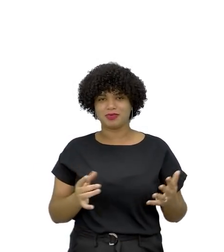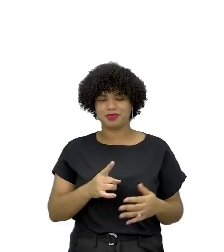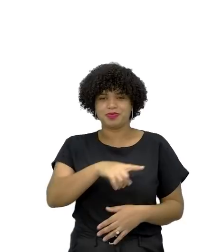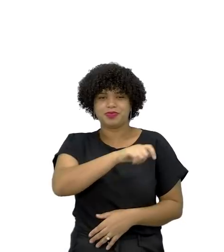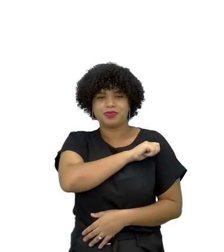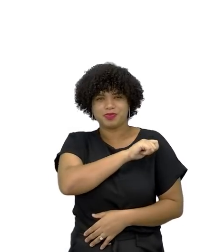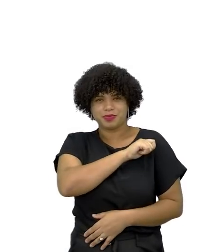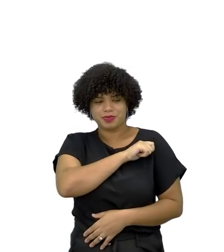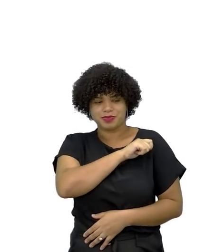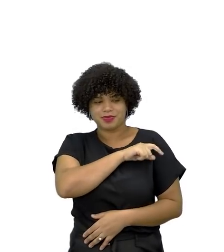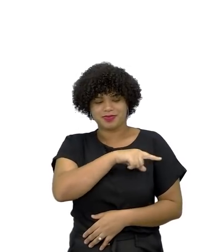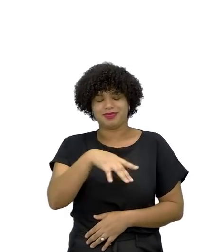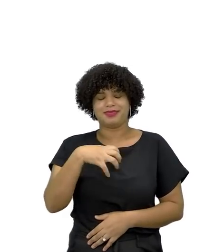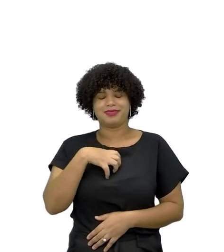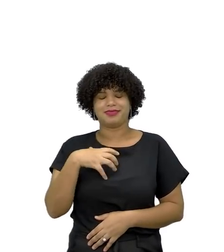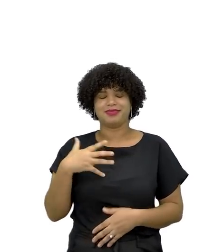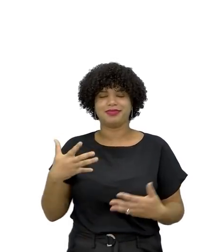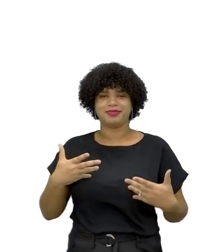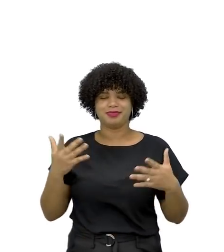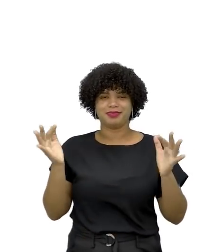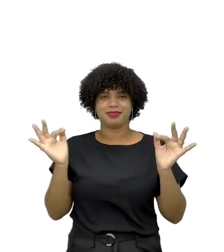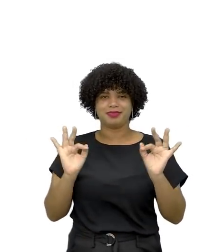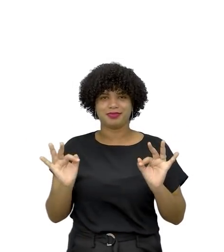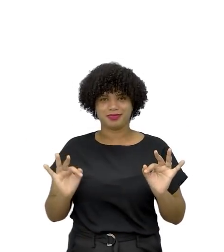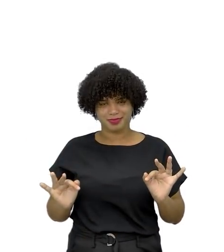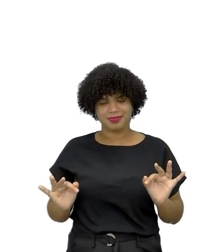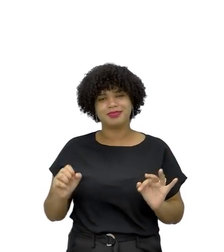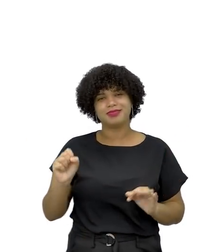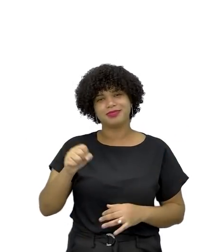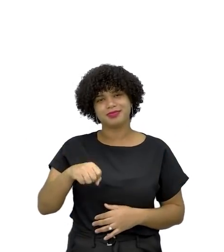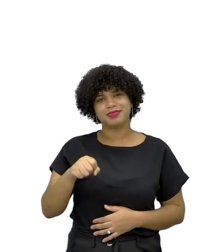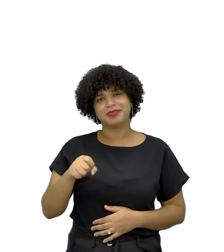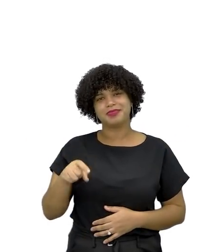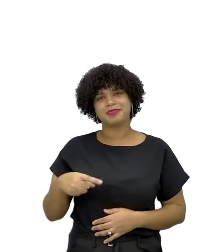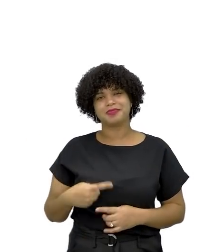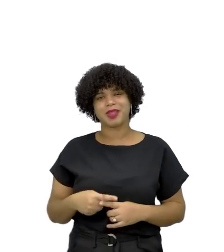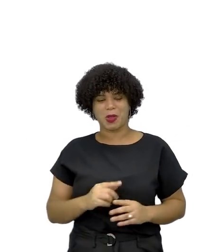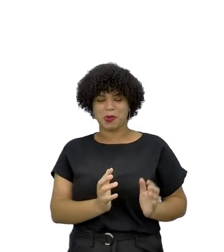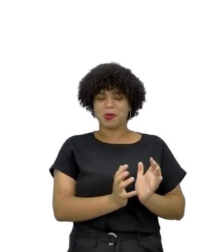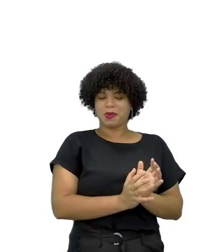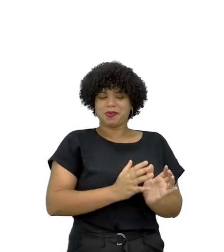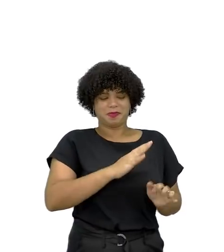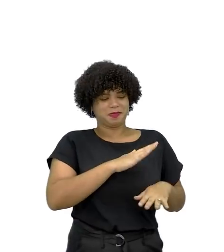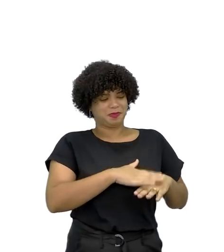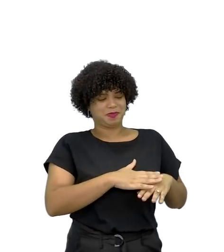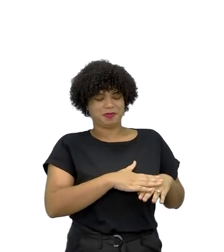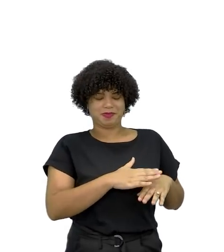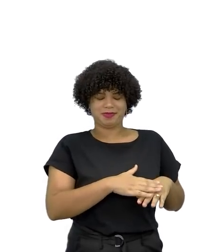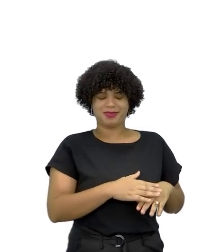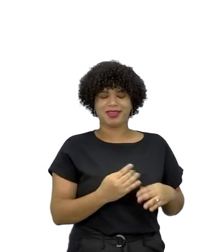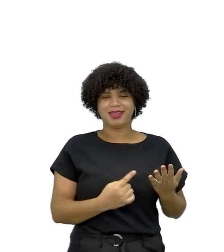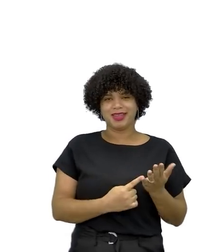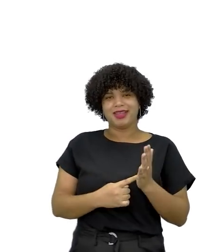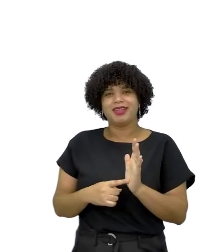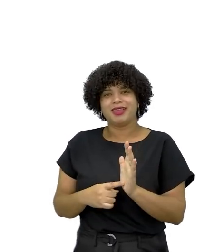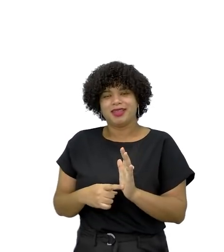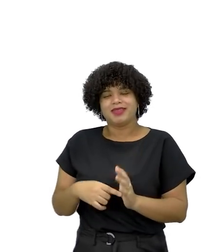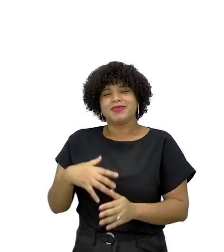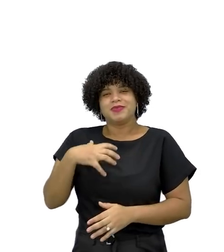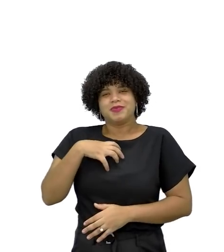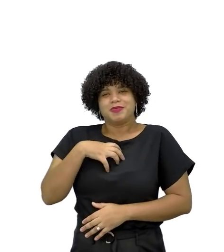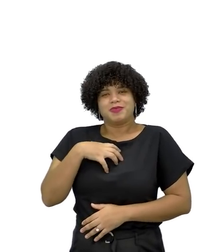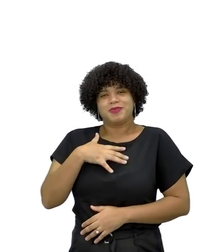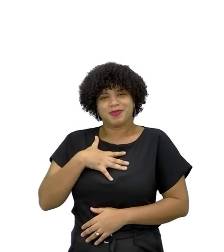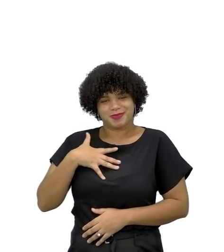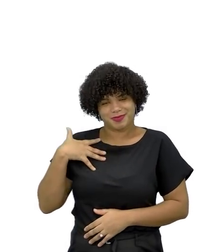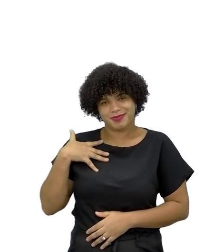fica feliz, né, quando ele consegue mostrar uma coisa que o seu grupo ele esteve envolvido que fez. Né? Então, aqui a